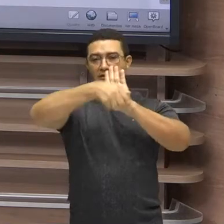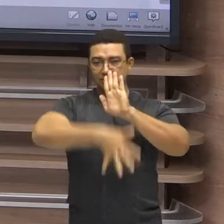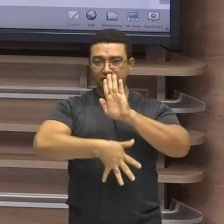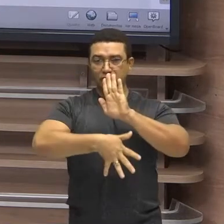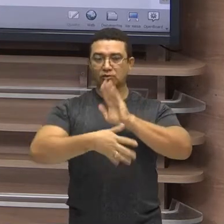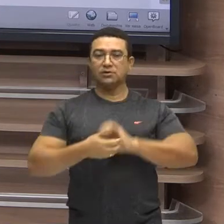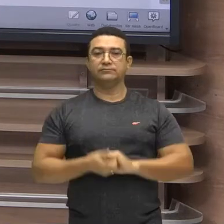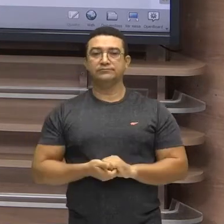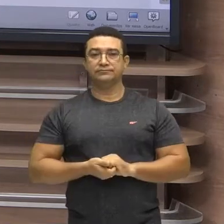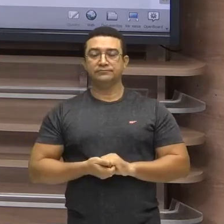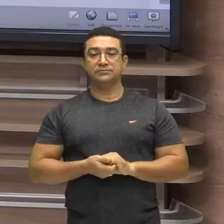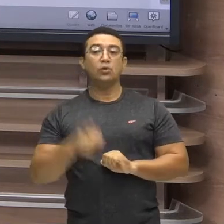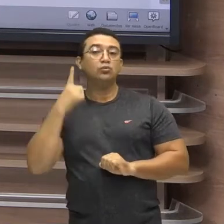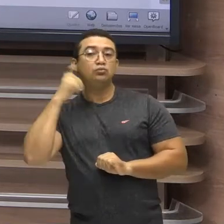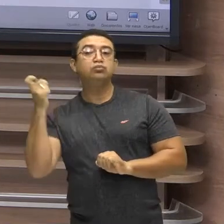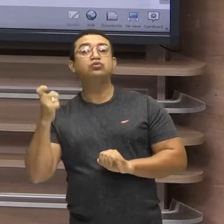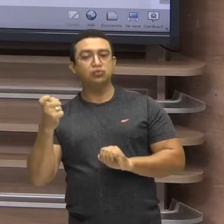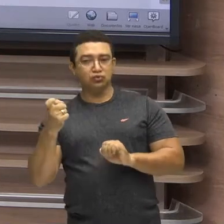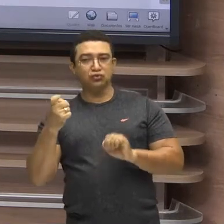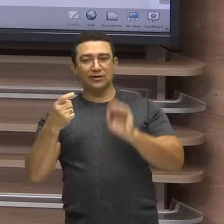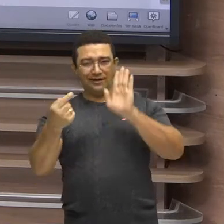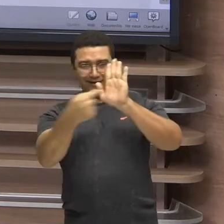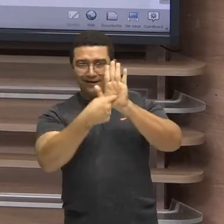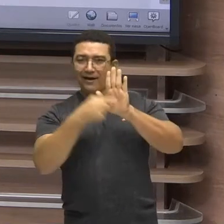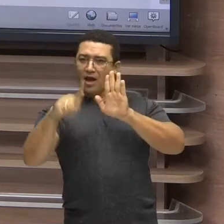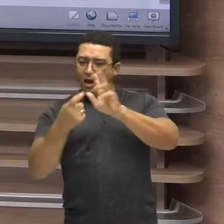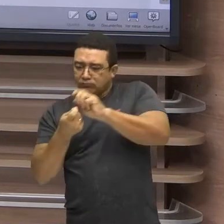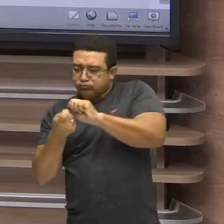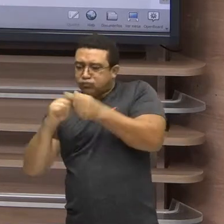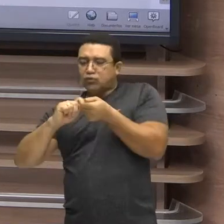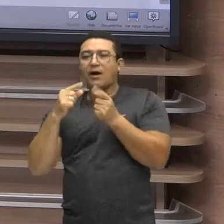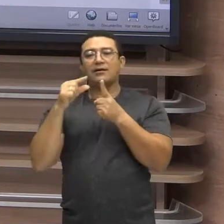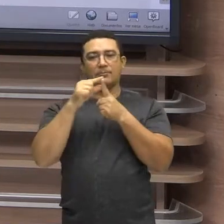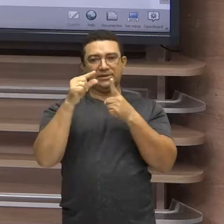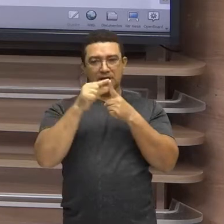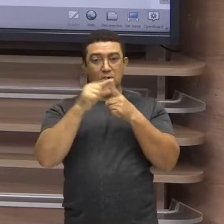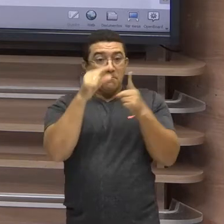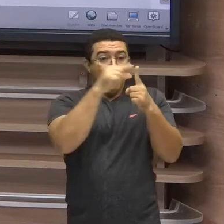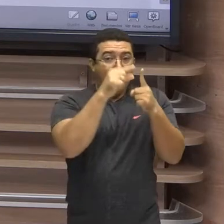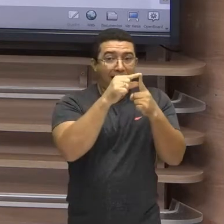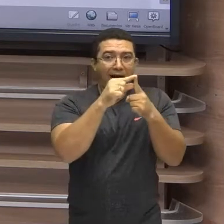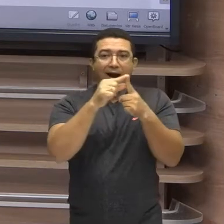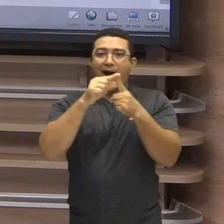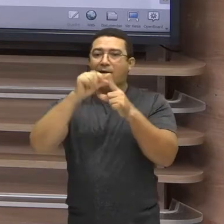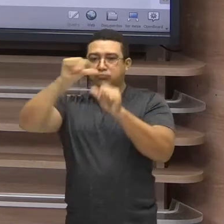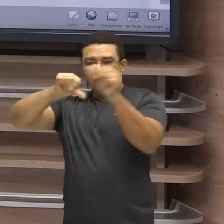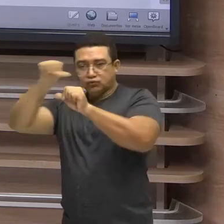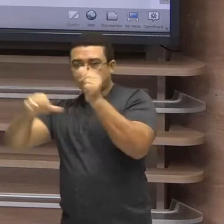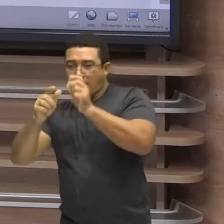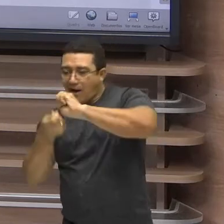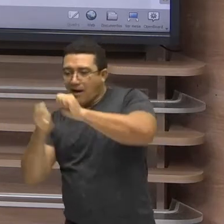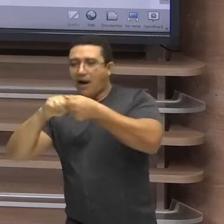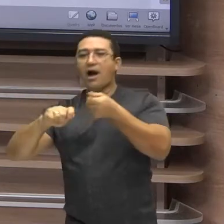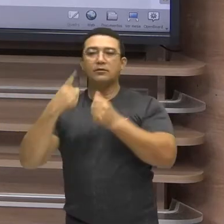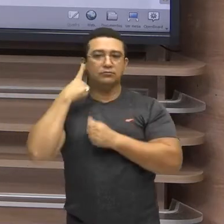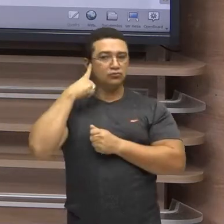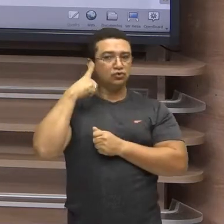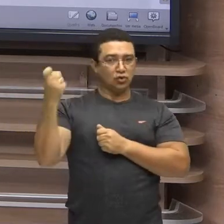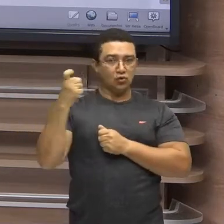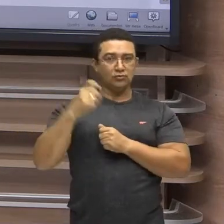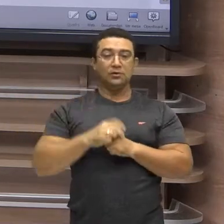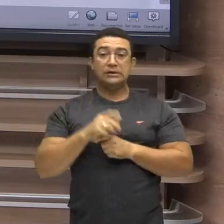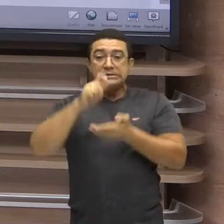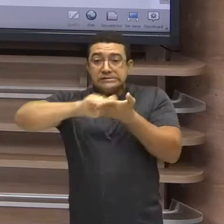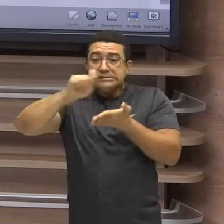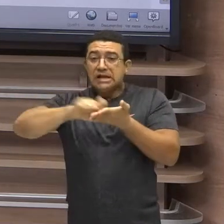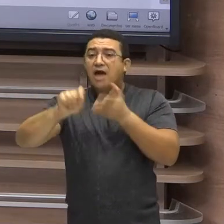A transcrição do som da palavra em som, né? Quando você escreve, a forma como o